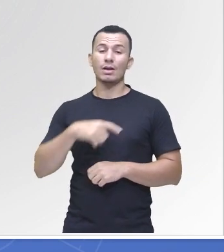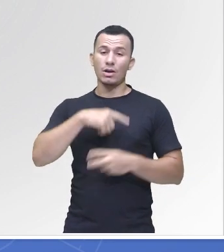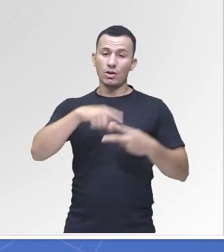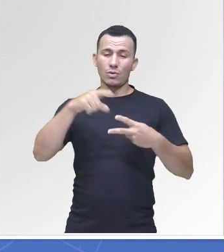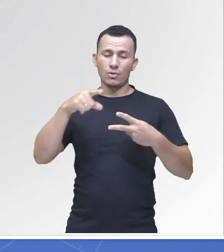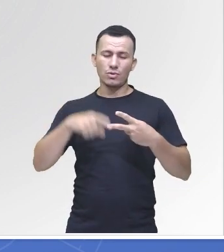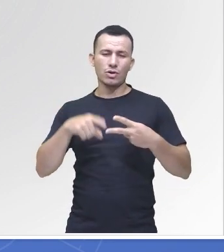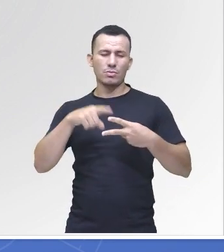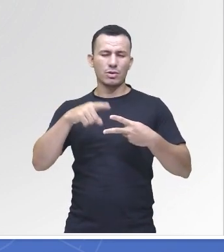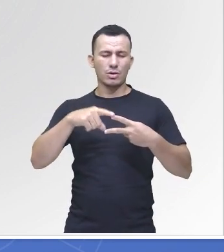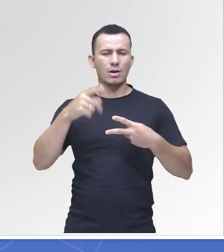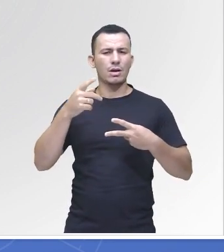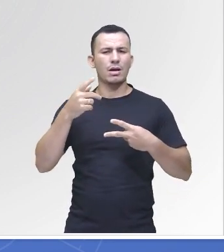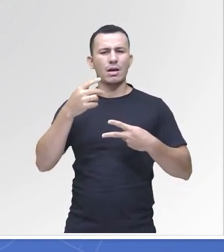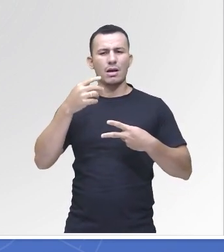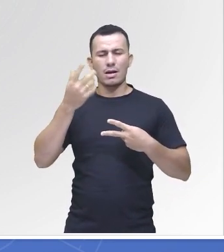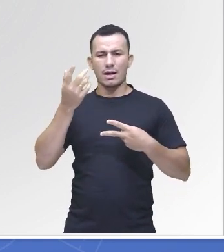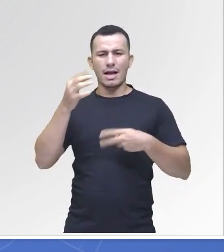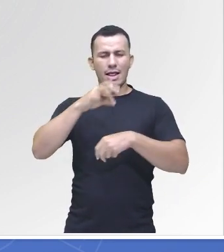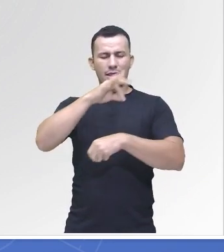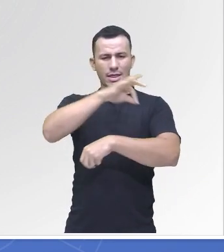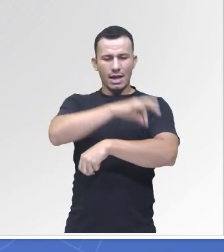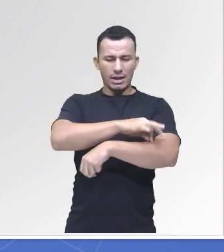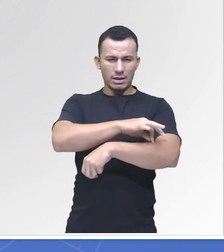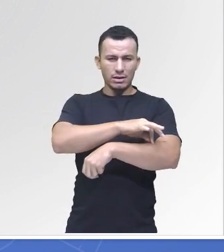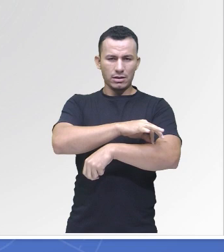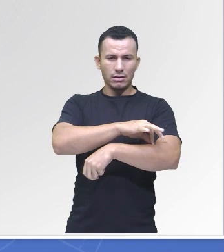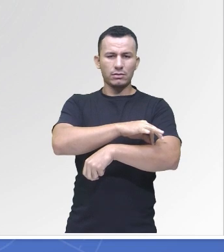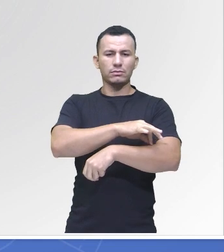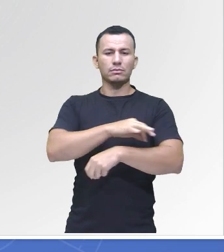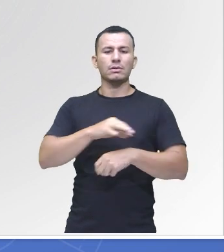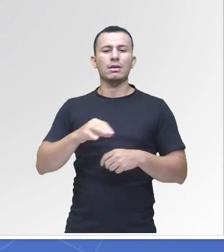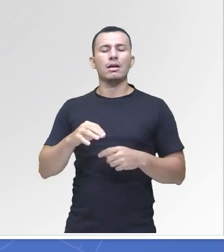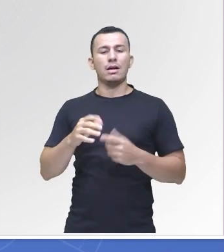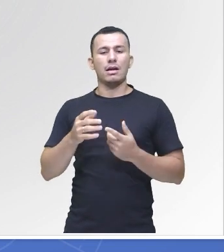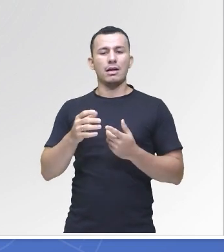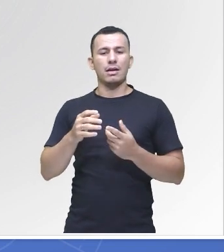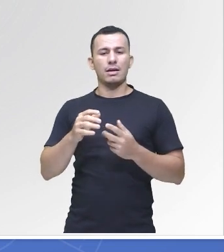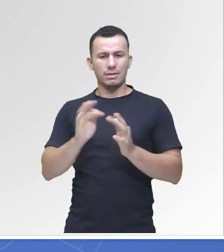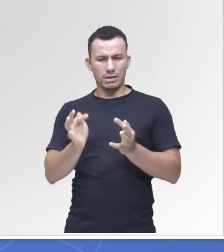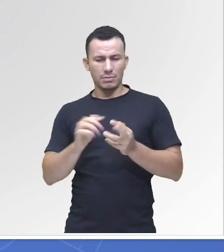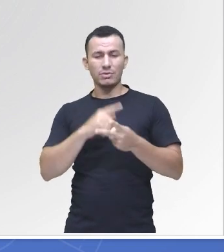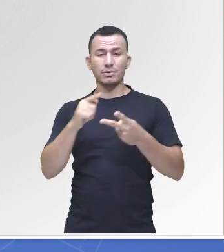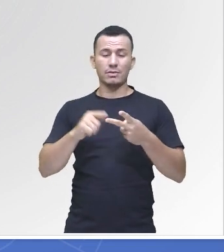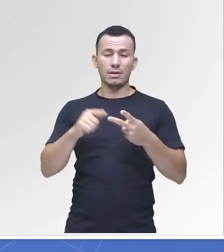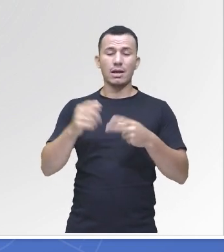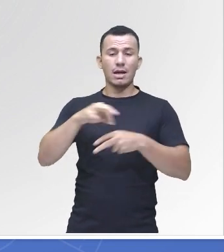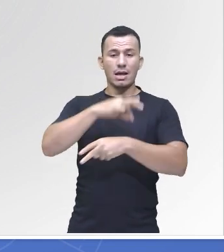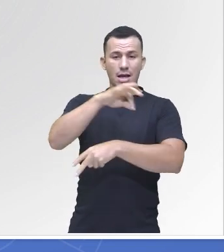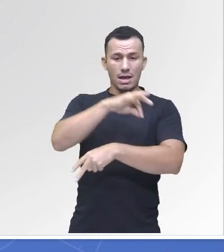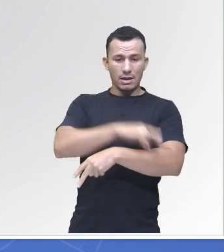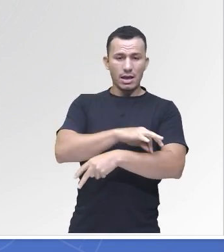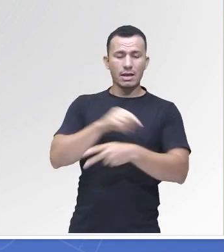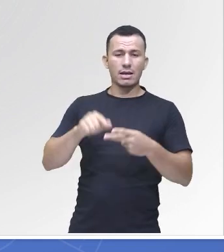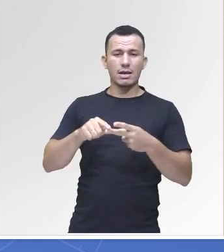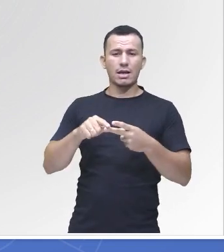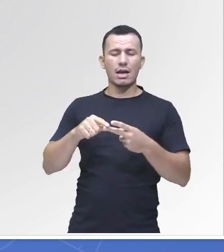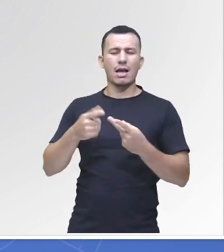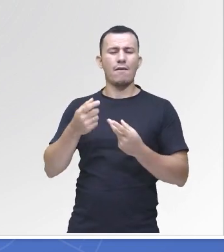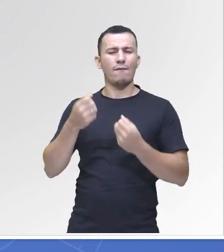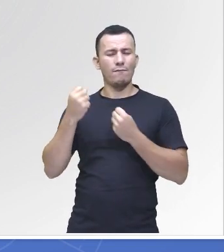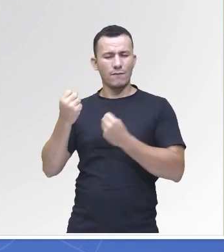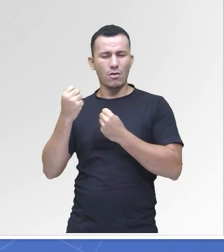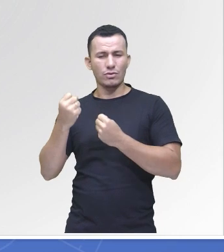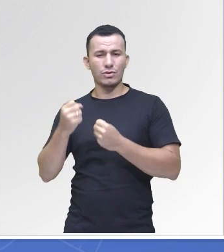hemorrágica, né? Geralmente quando alguém morre em relação à dengue é porque ela está com a dengue hemorrágica. No caso da dengue não há vacina e a